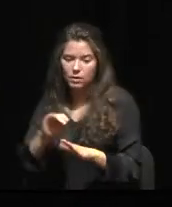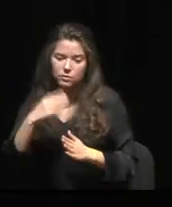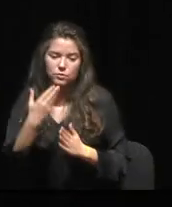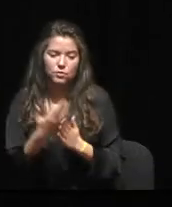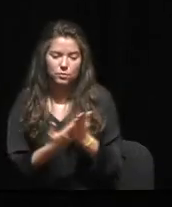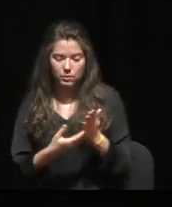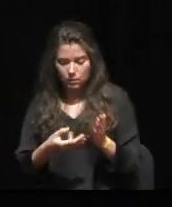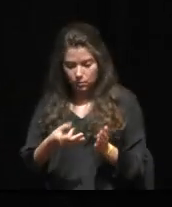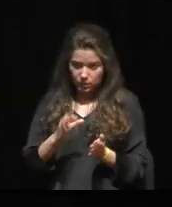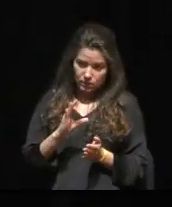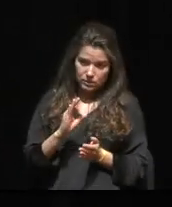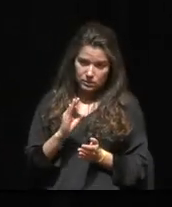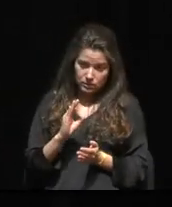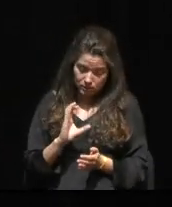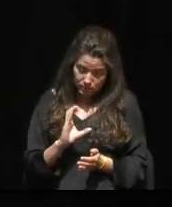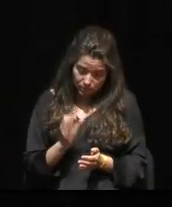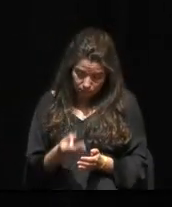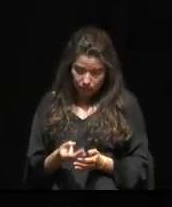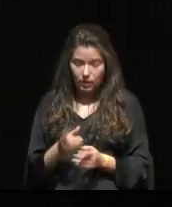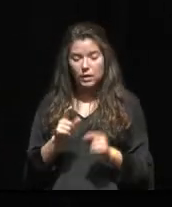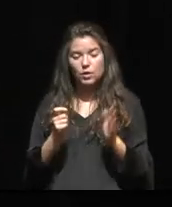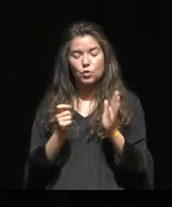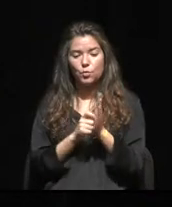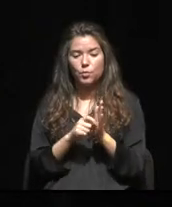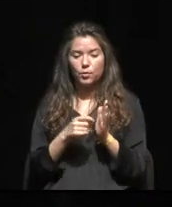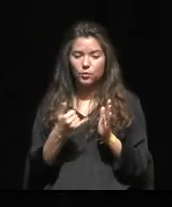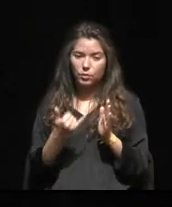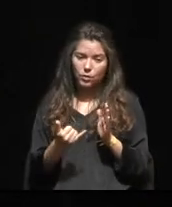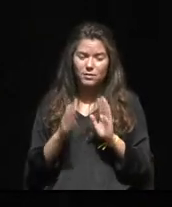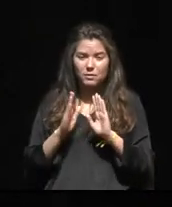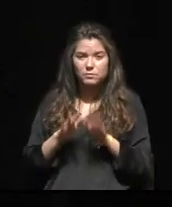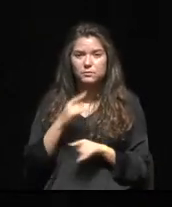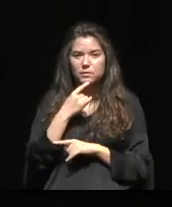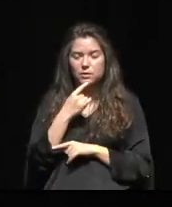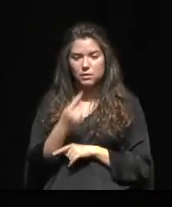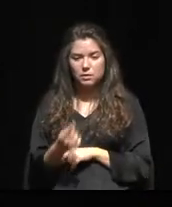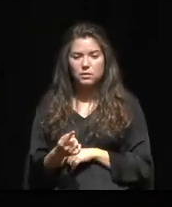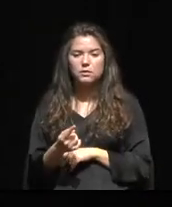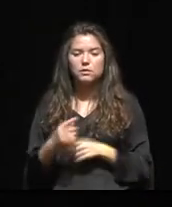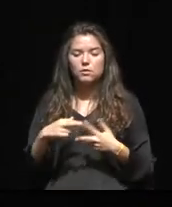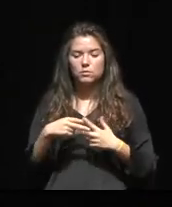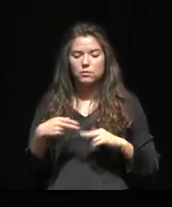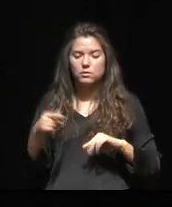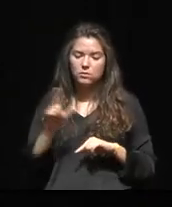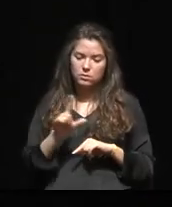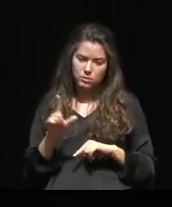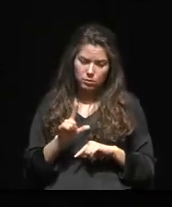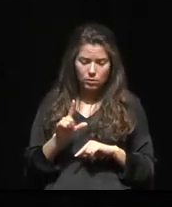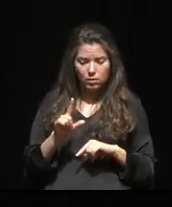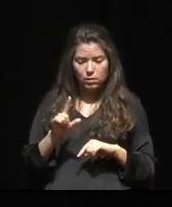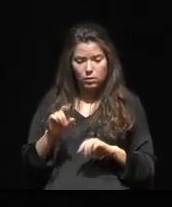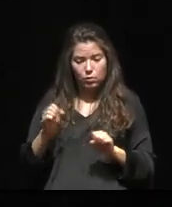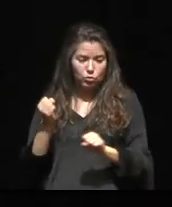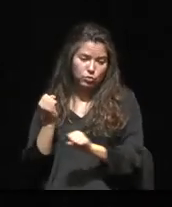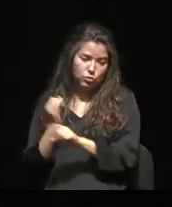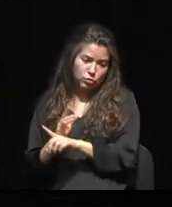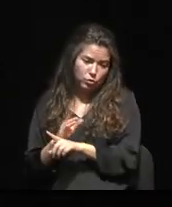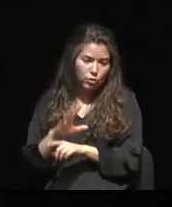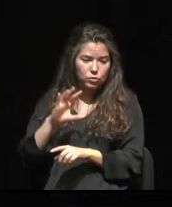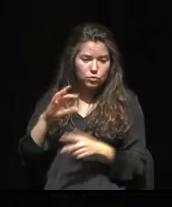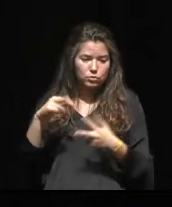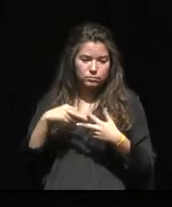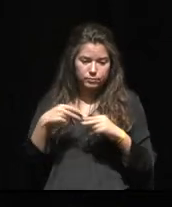PCP e à rização preconizada no ponto do há que referir que o município de Lisboa tal como os demais